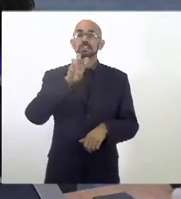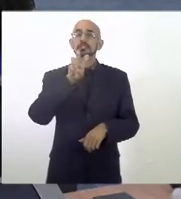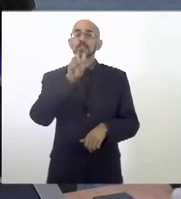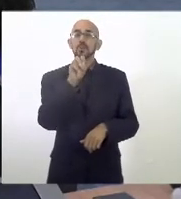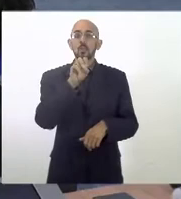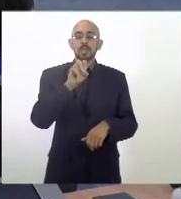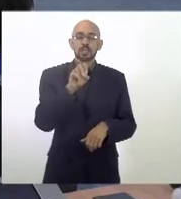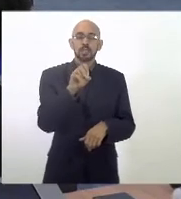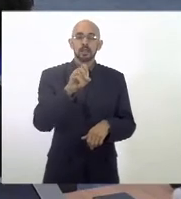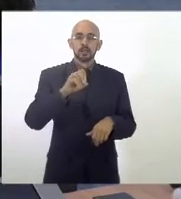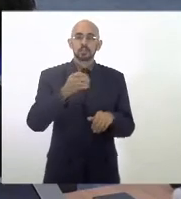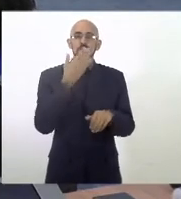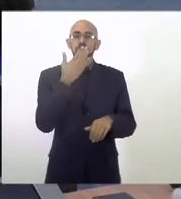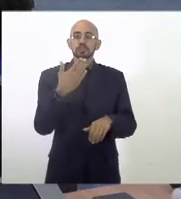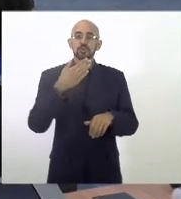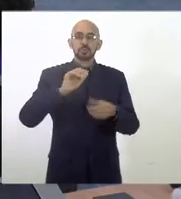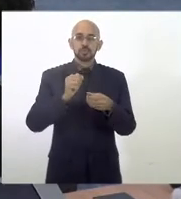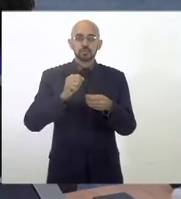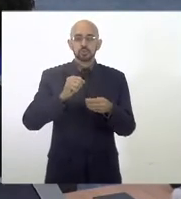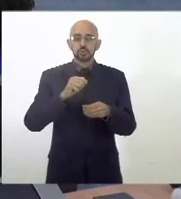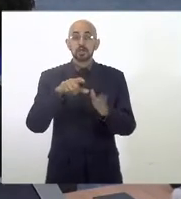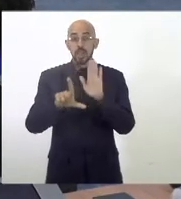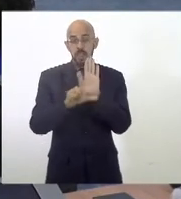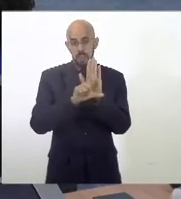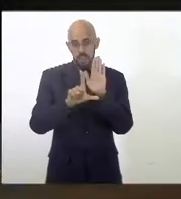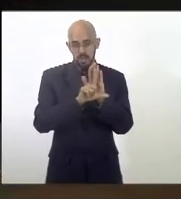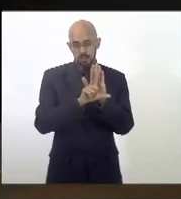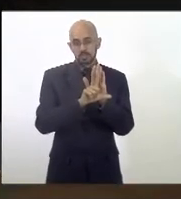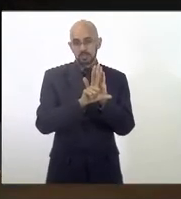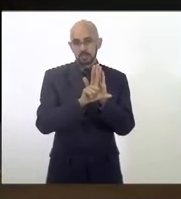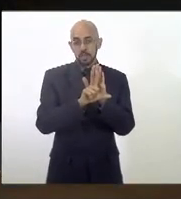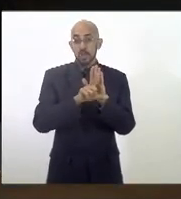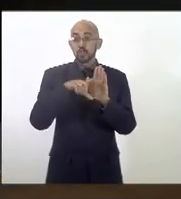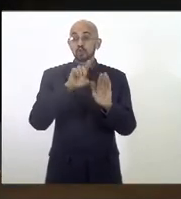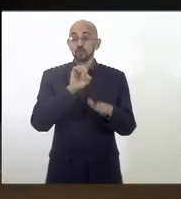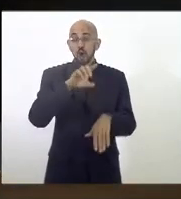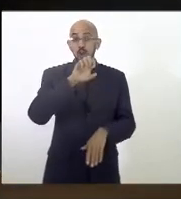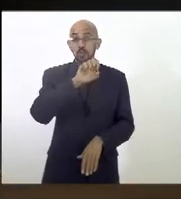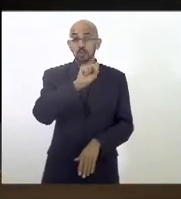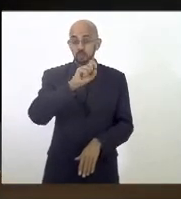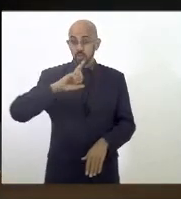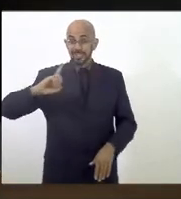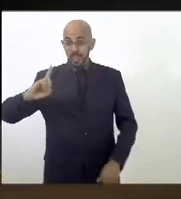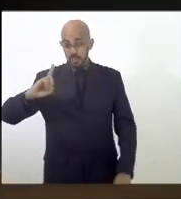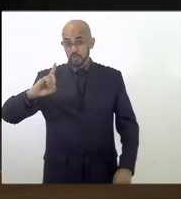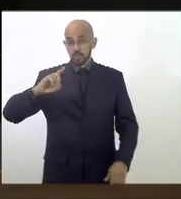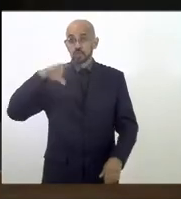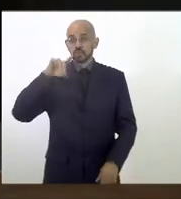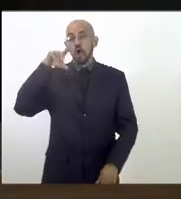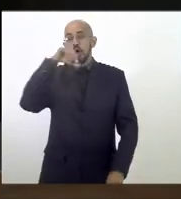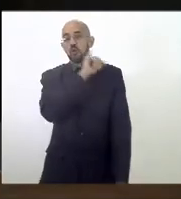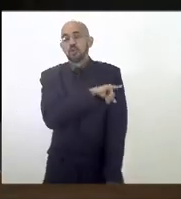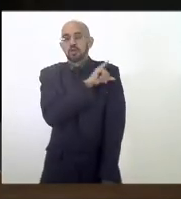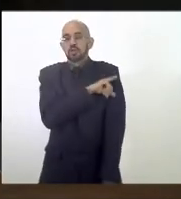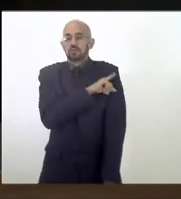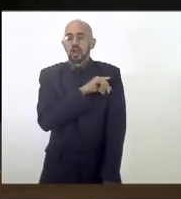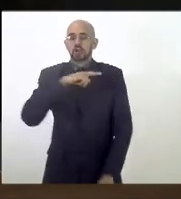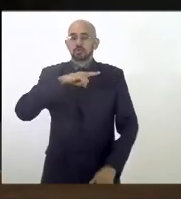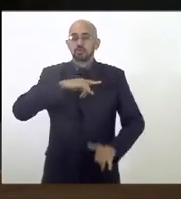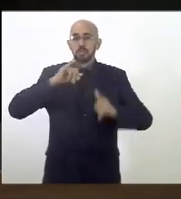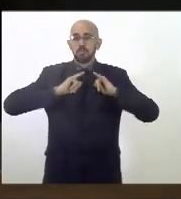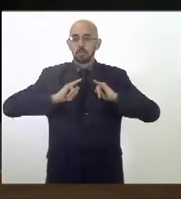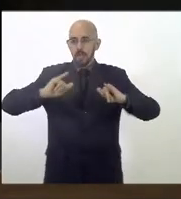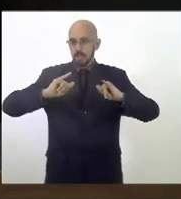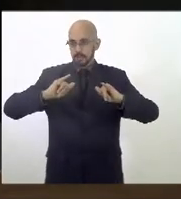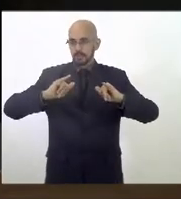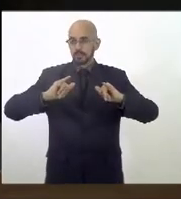fiscais. Só da região sudeste que publicavam os benefícios era o estado do Rio de Janeiro. E teve um